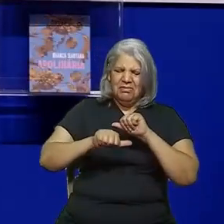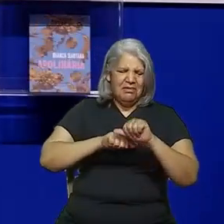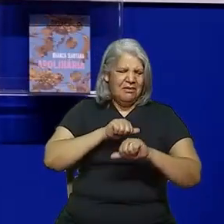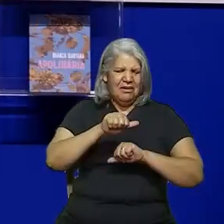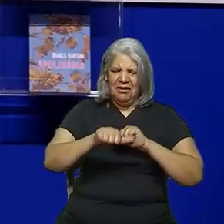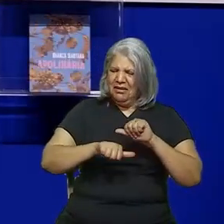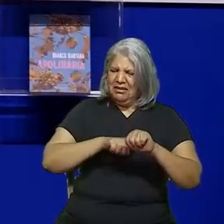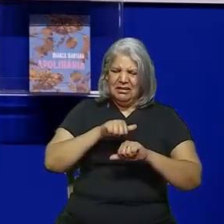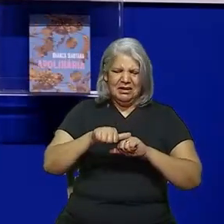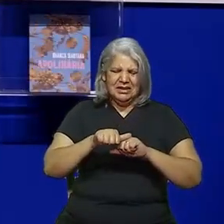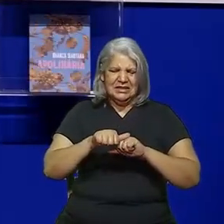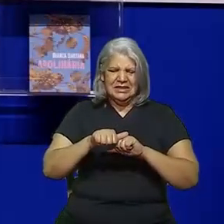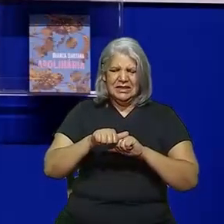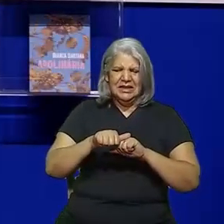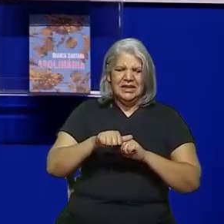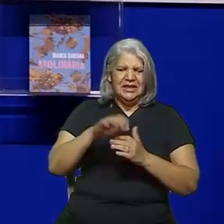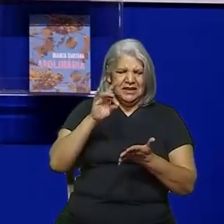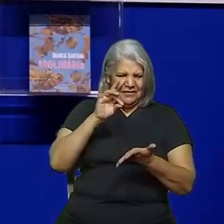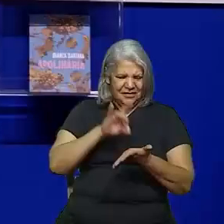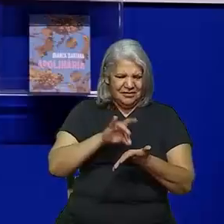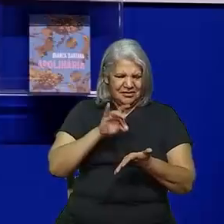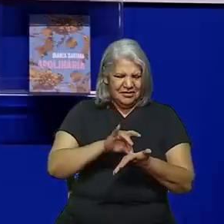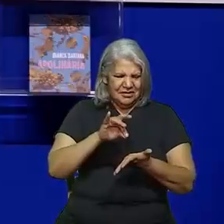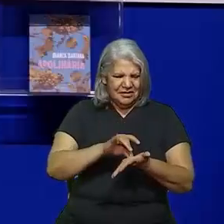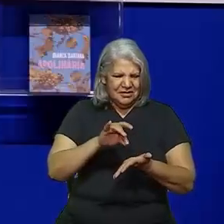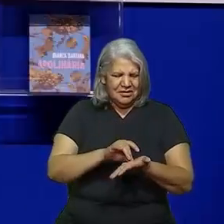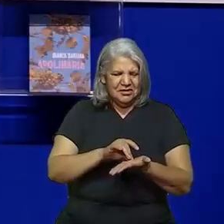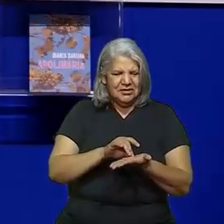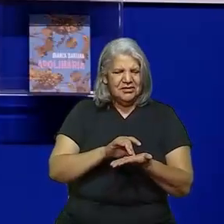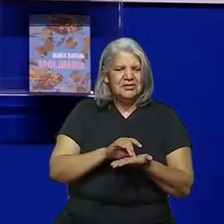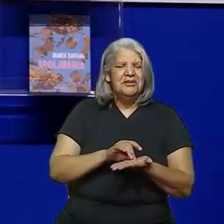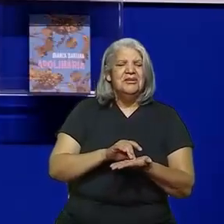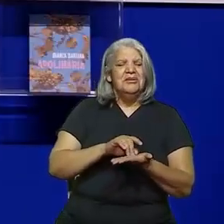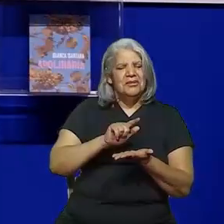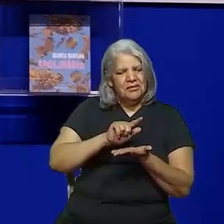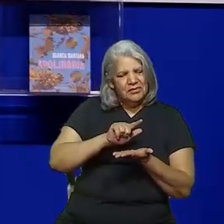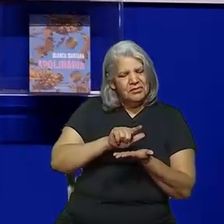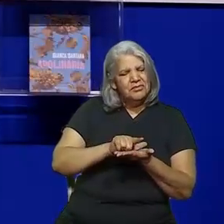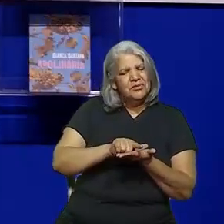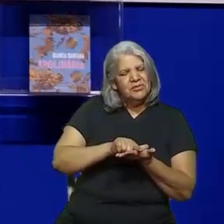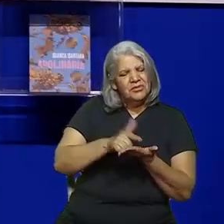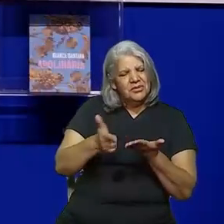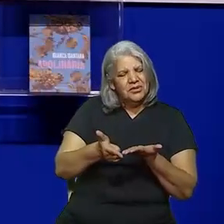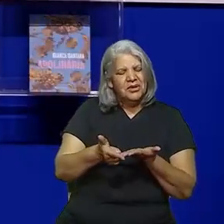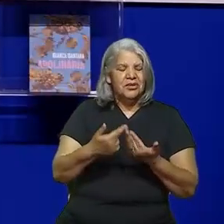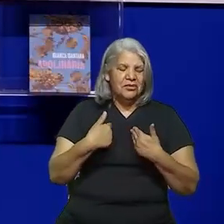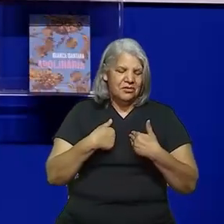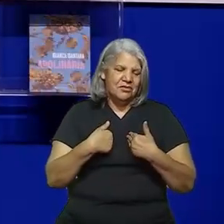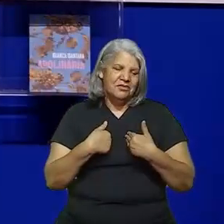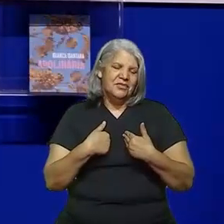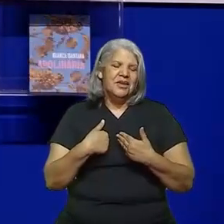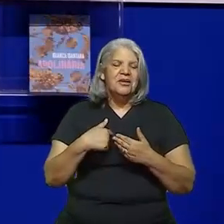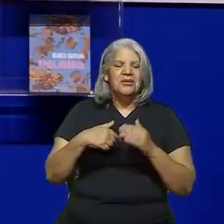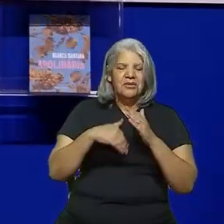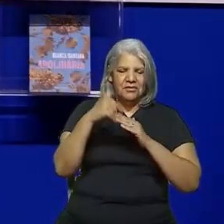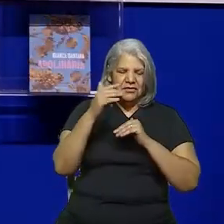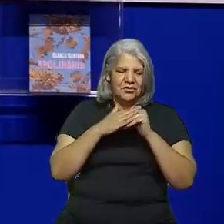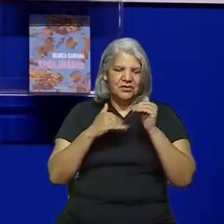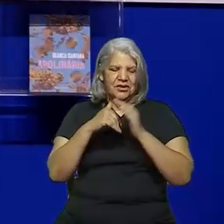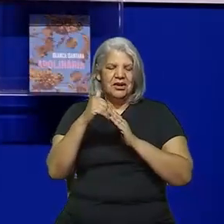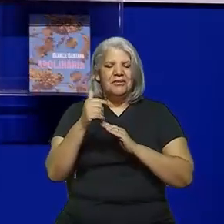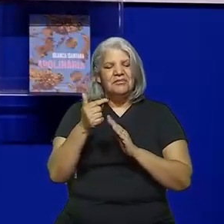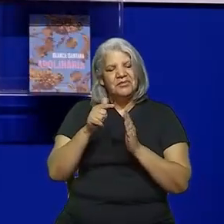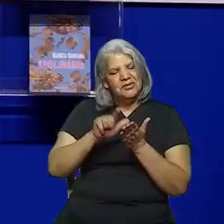por leviandade. Isso vinha acontecendo há muito tempo. E eu, como jornalista, cada vez